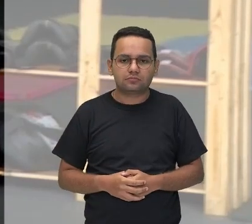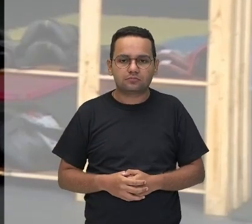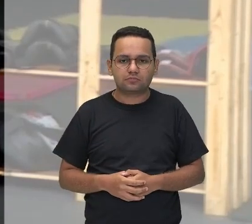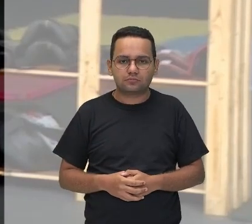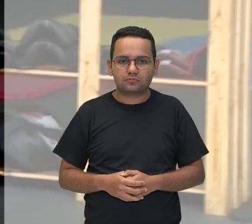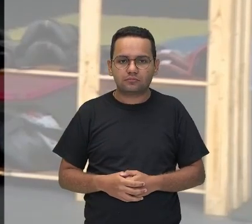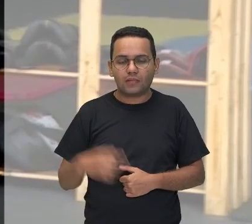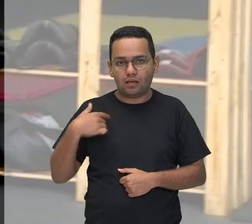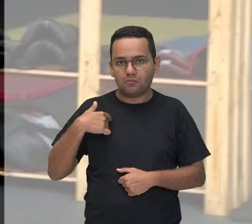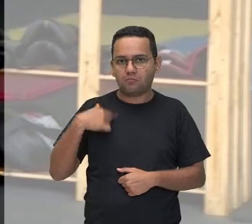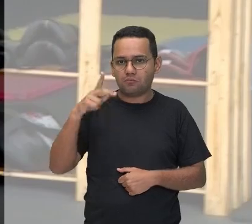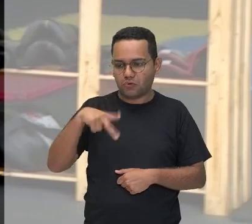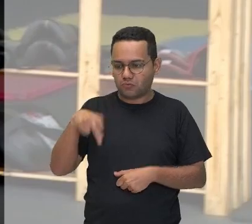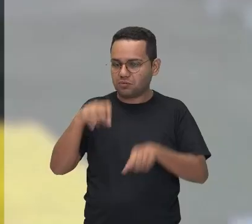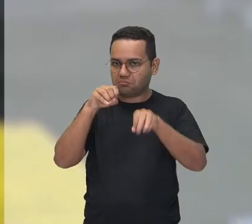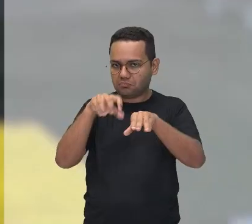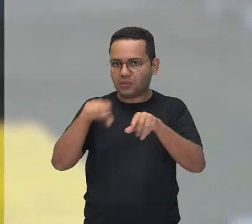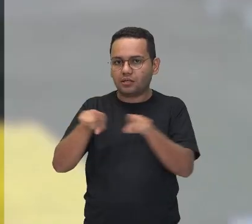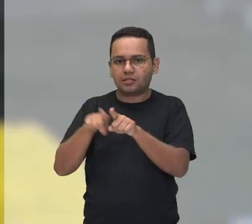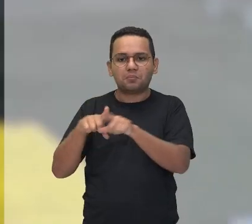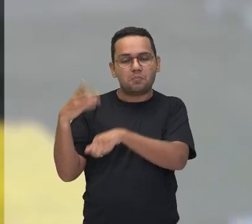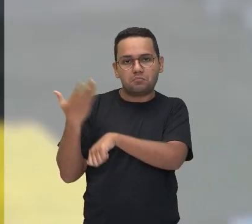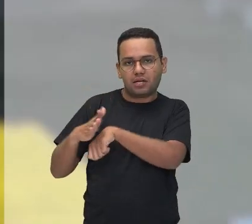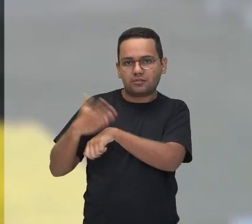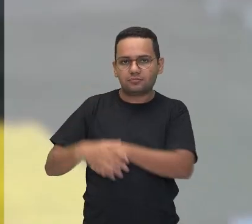dando aula e praticando também.